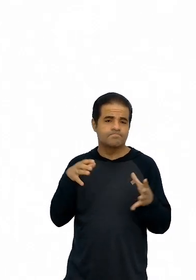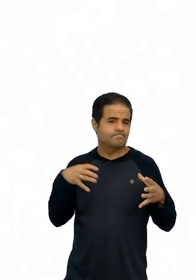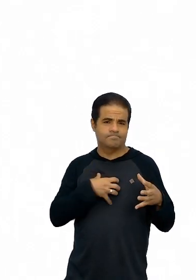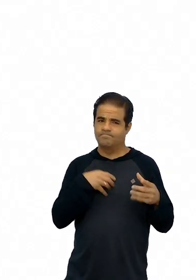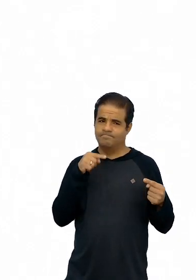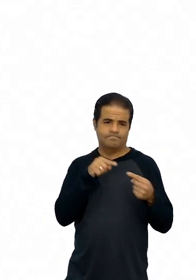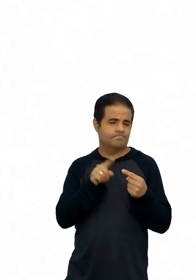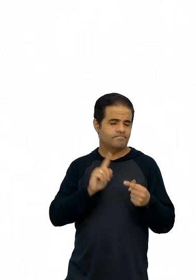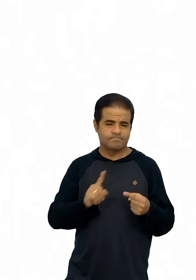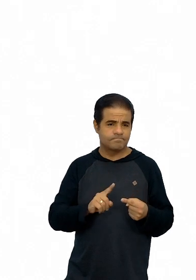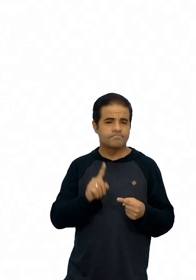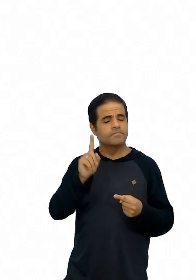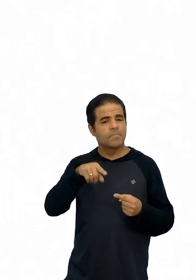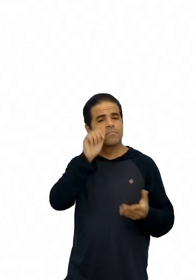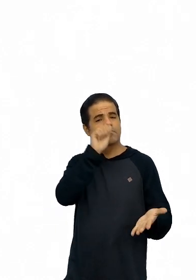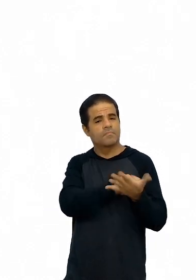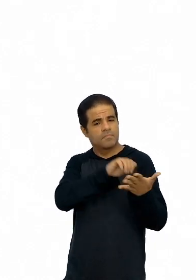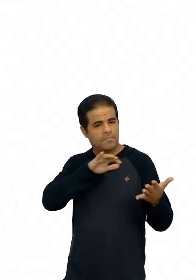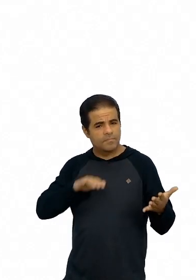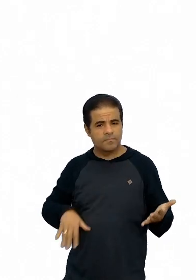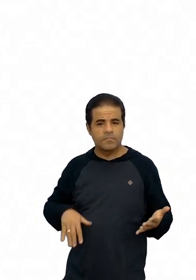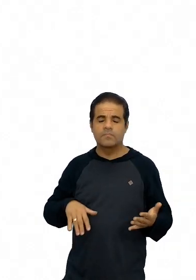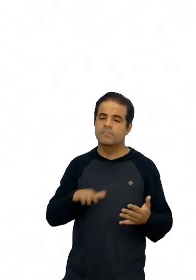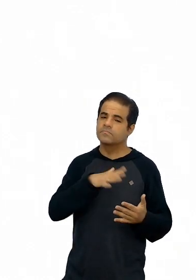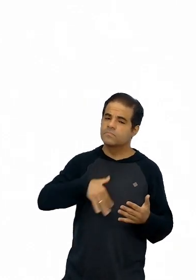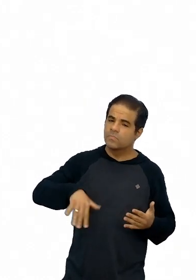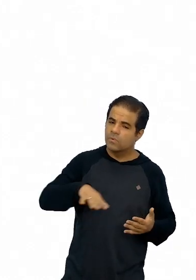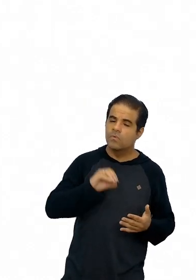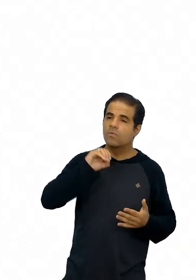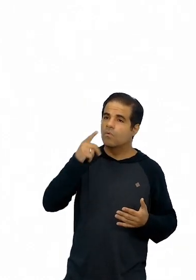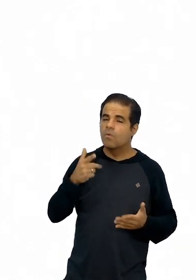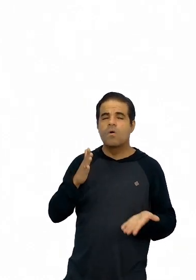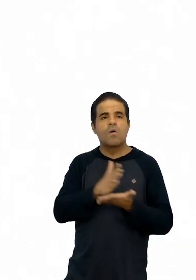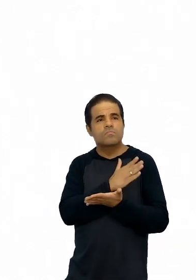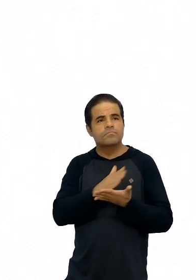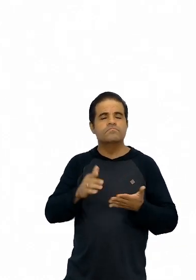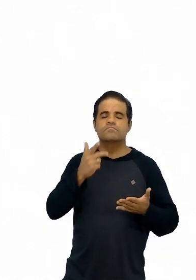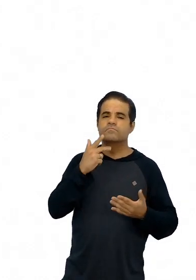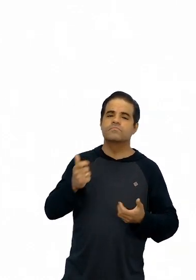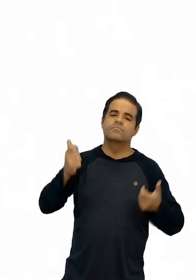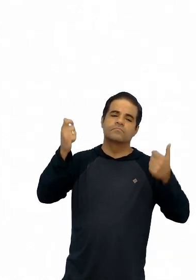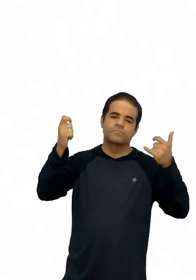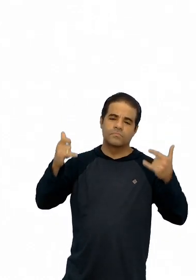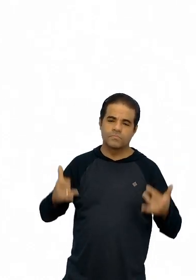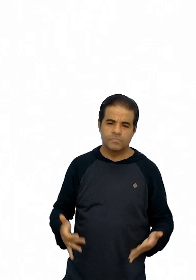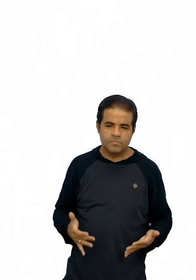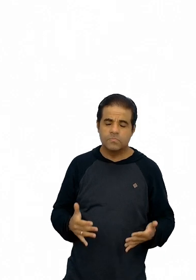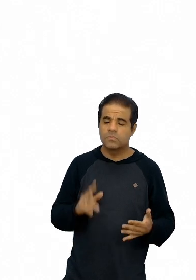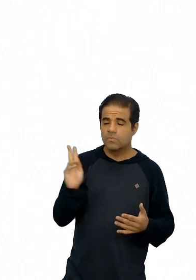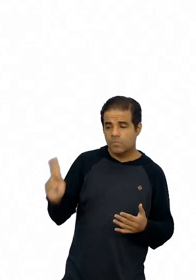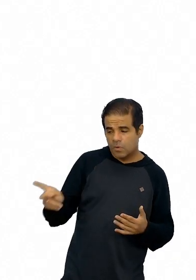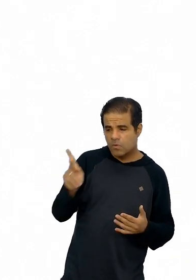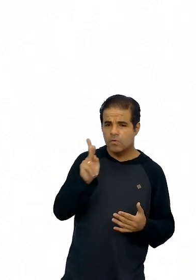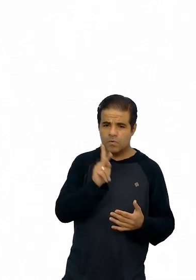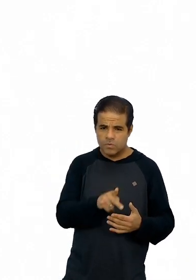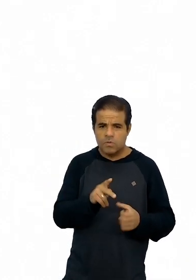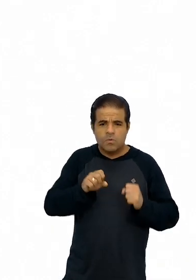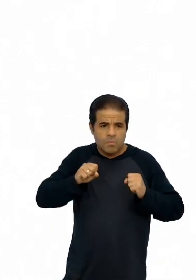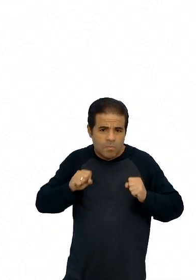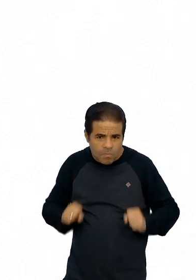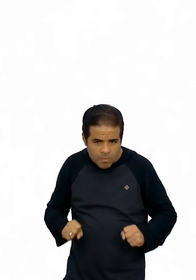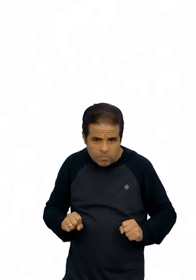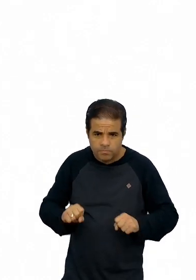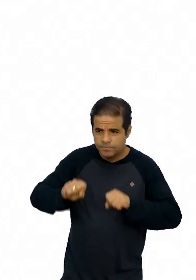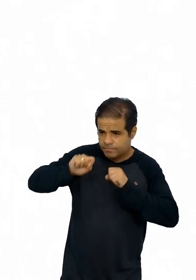sentido essa atividade, né? Ou alguns vão nos falar, né, professora, você pode nos